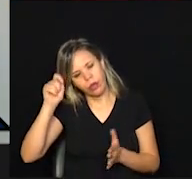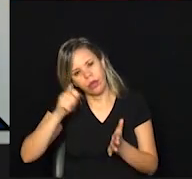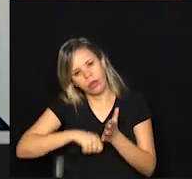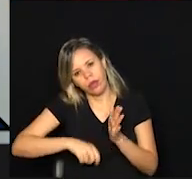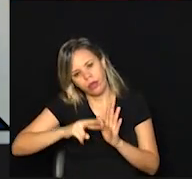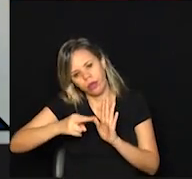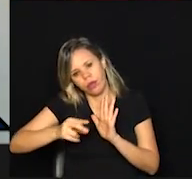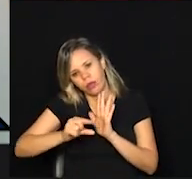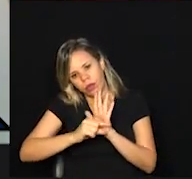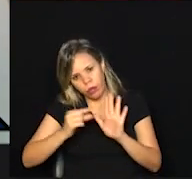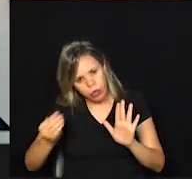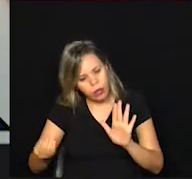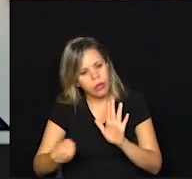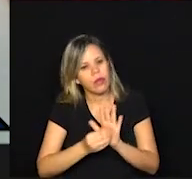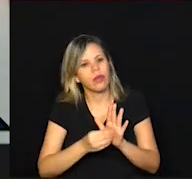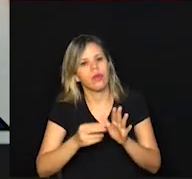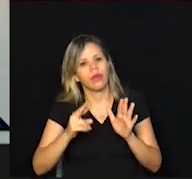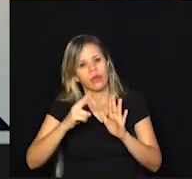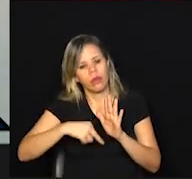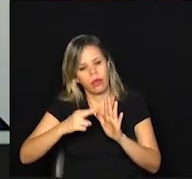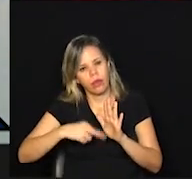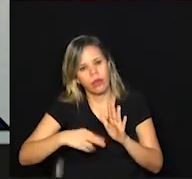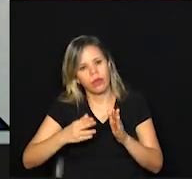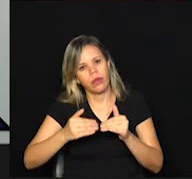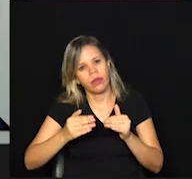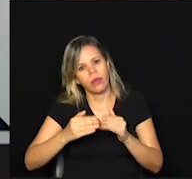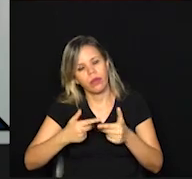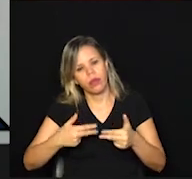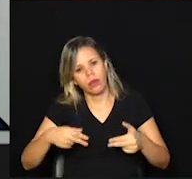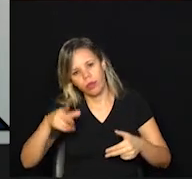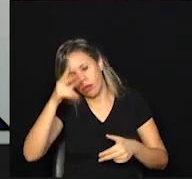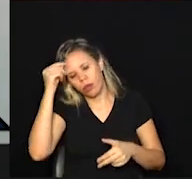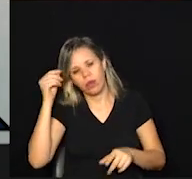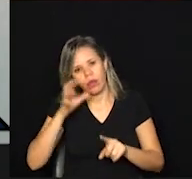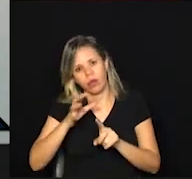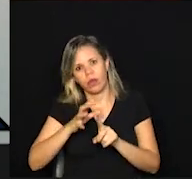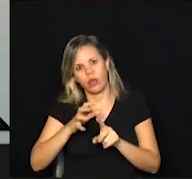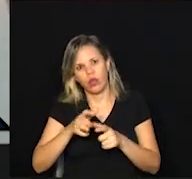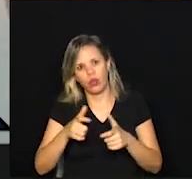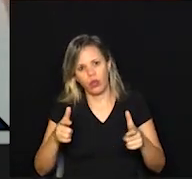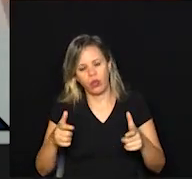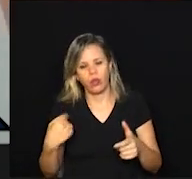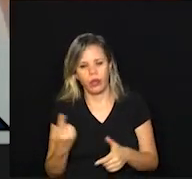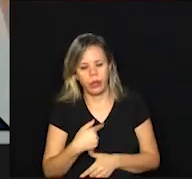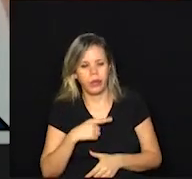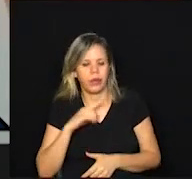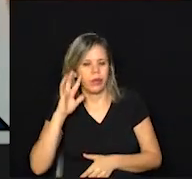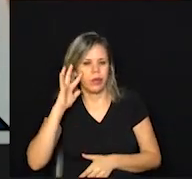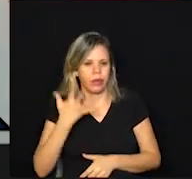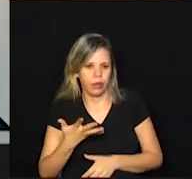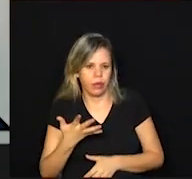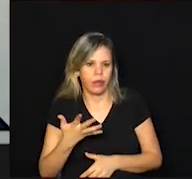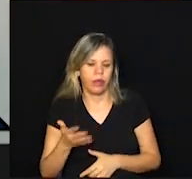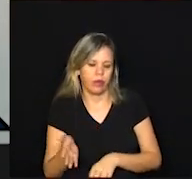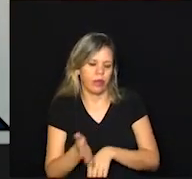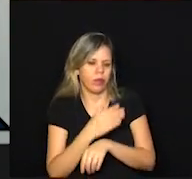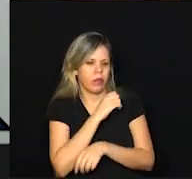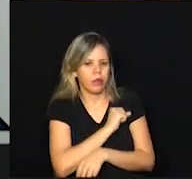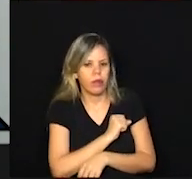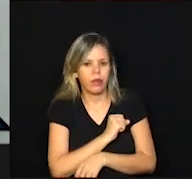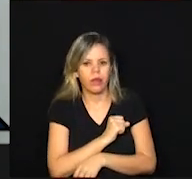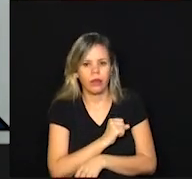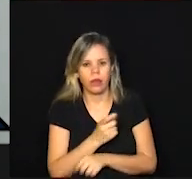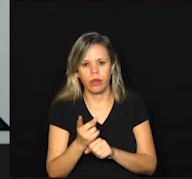requerimentos mecanismos que a gente pode ter para aumentar a pressão para a gente ter soluções o quanto antes